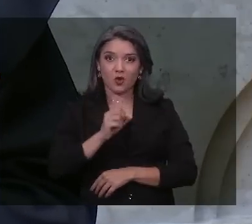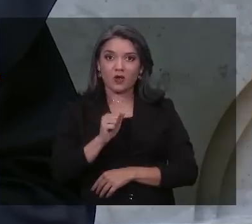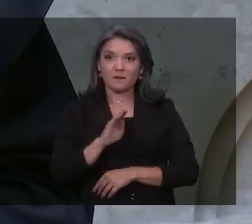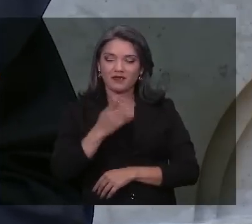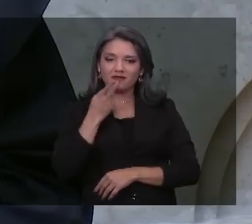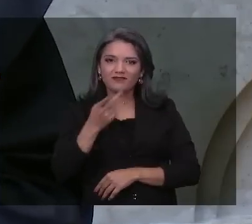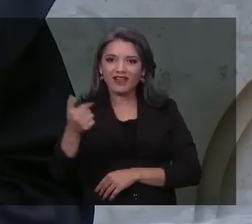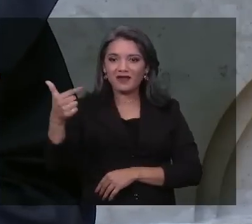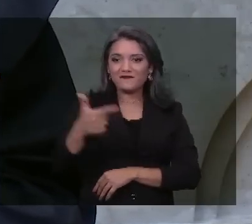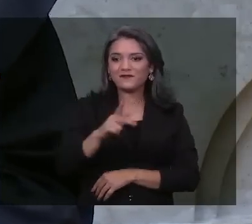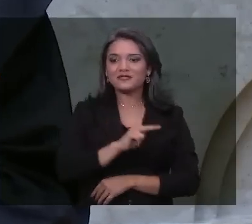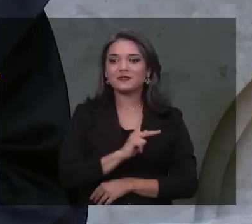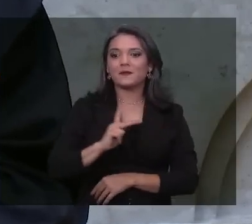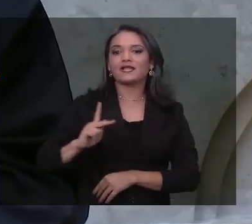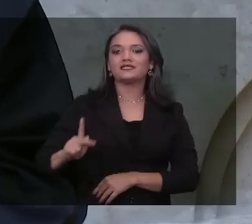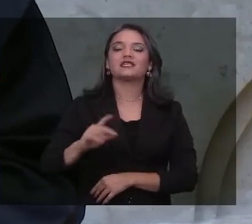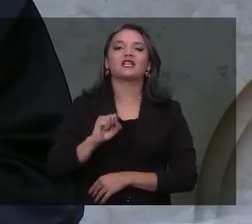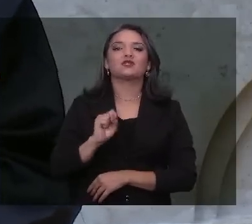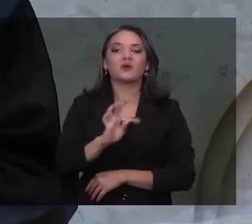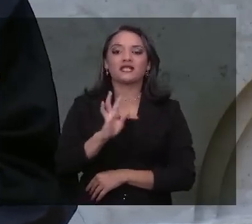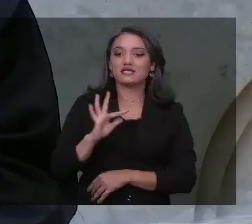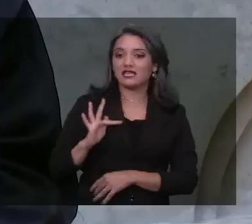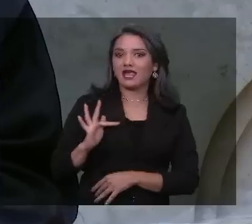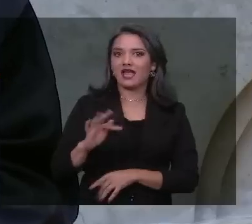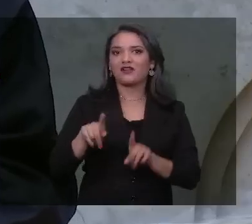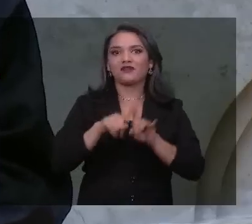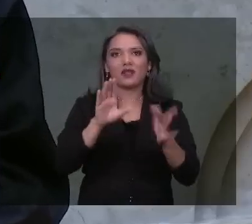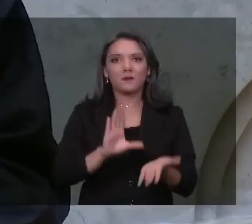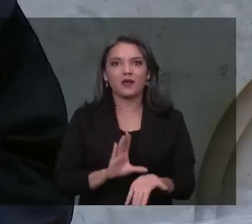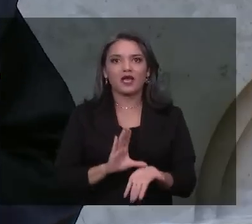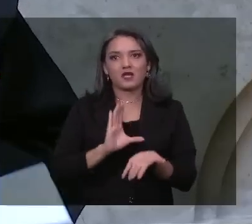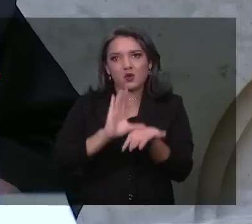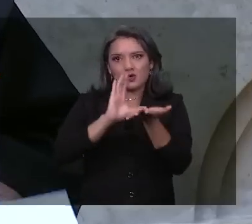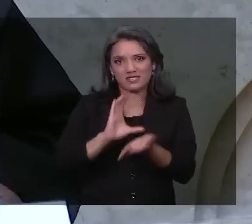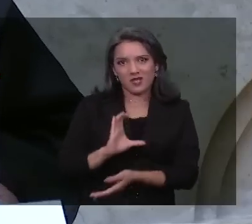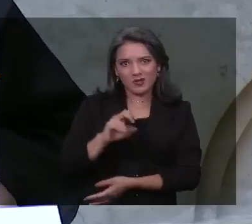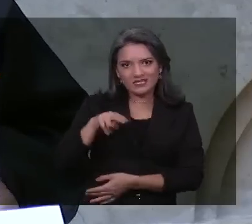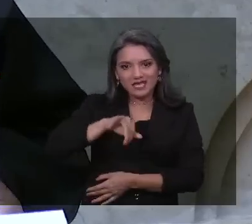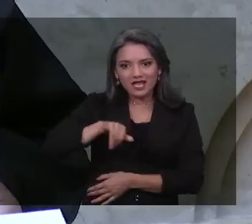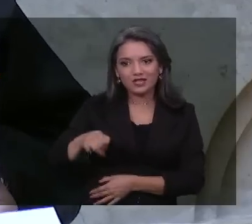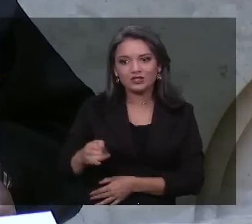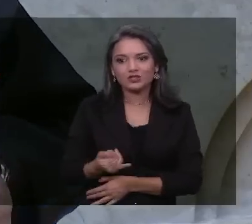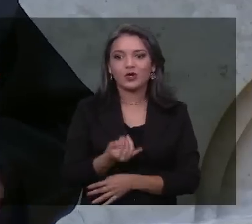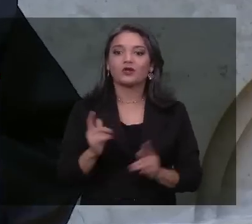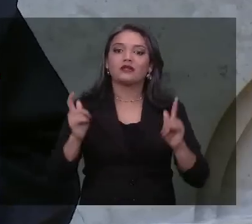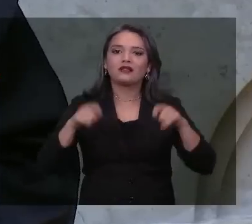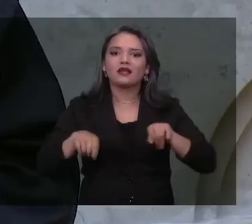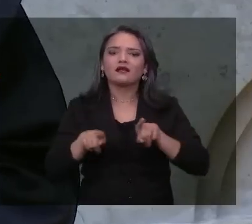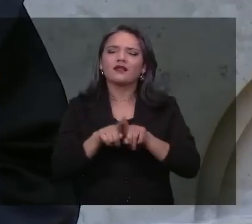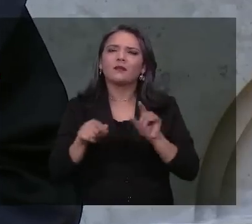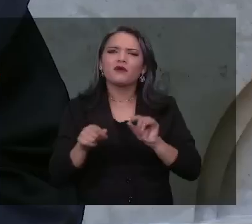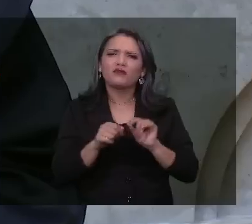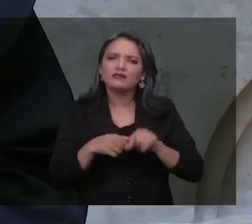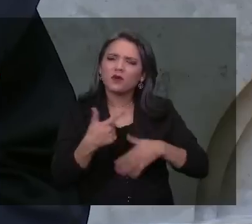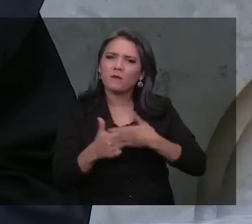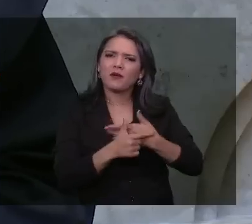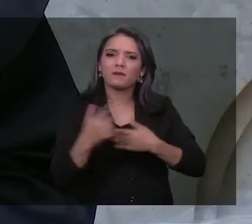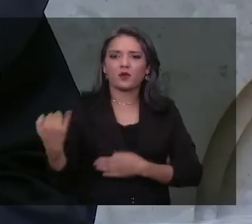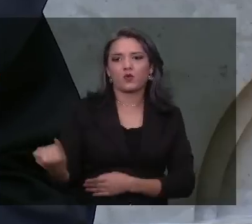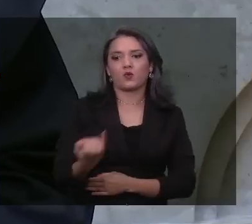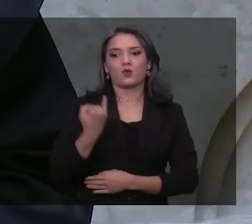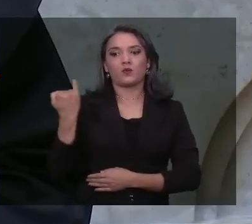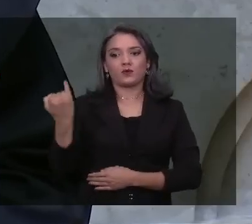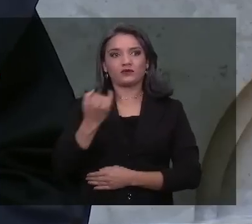vice-presidência do Supremo Tribunal Federal e do Conselho Nacional de Justiça e poderá desempenhar papel fundamental